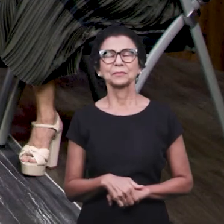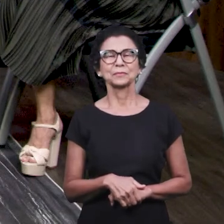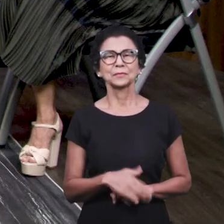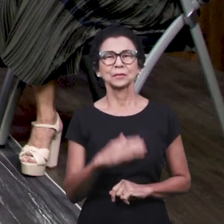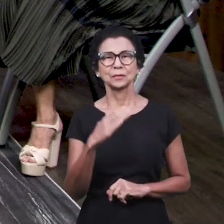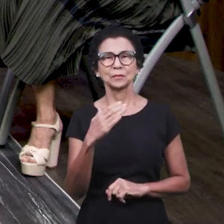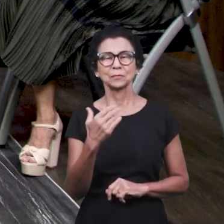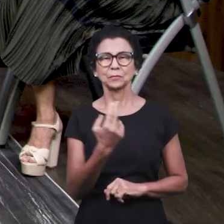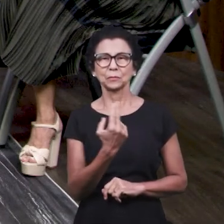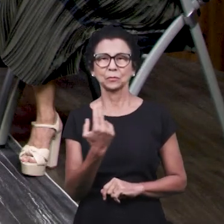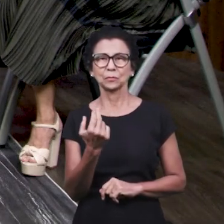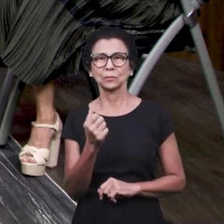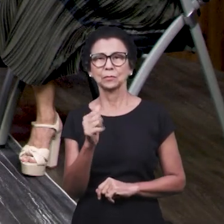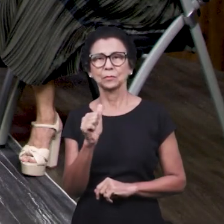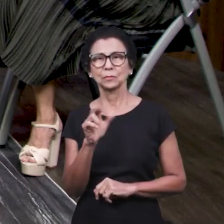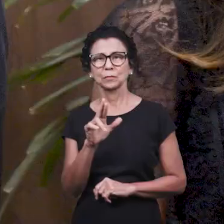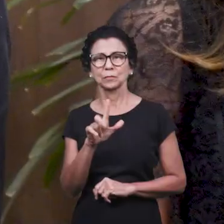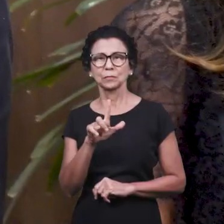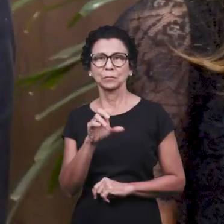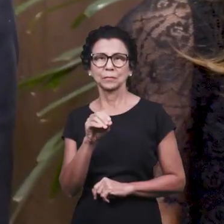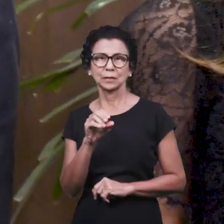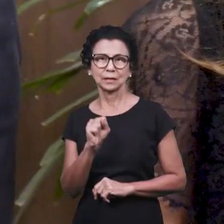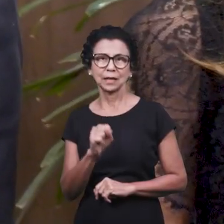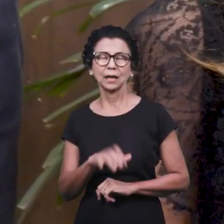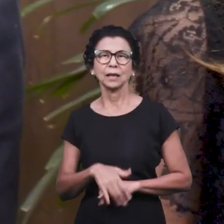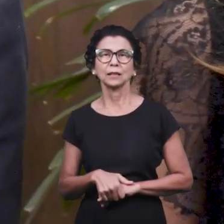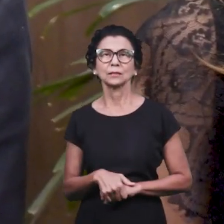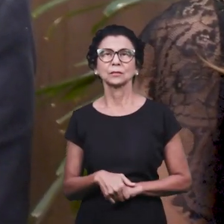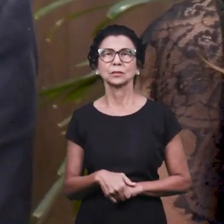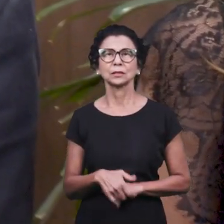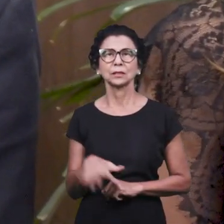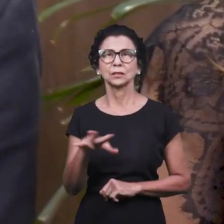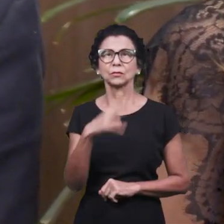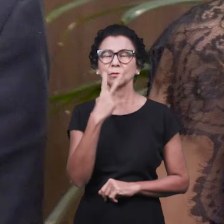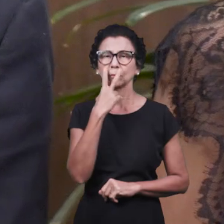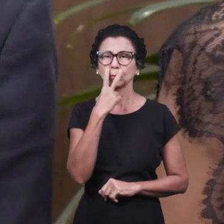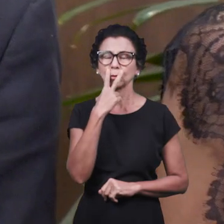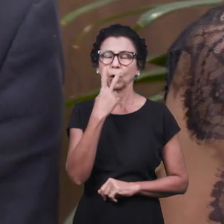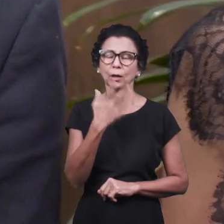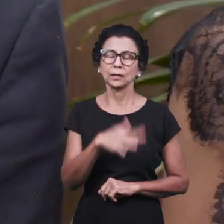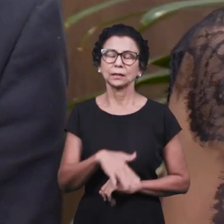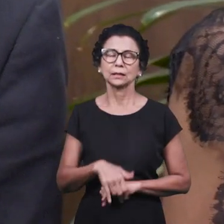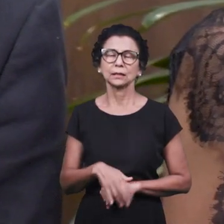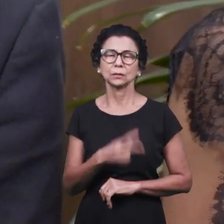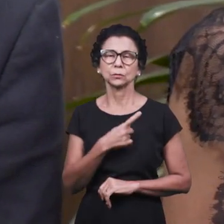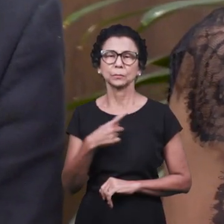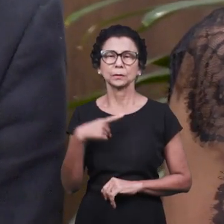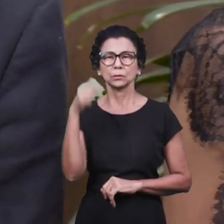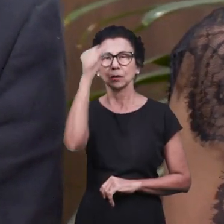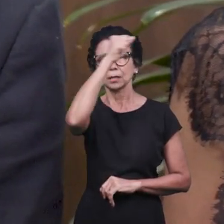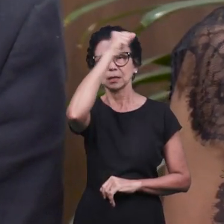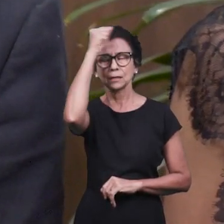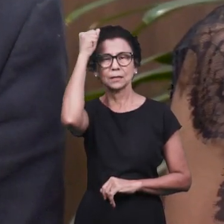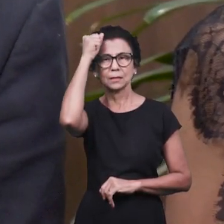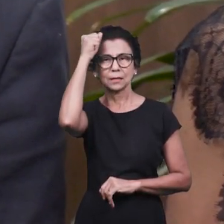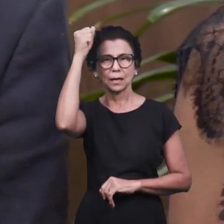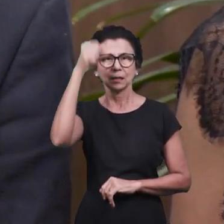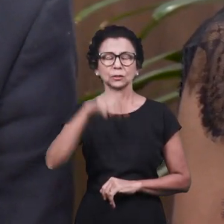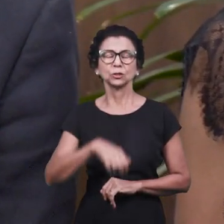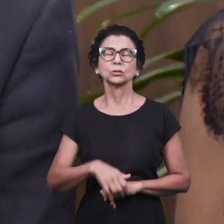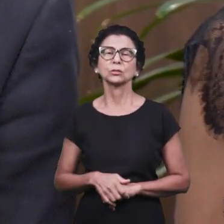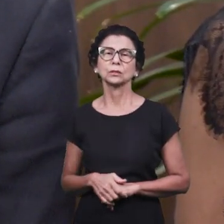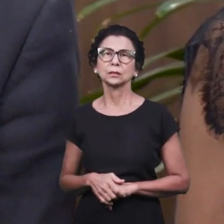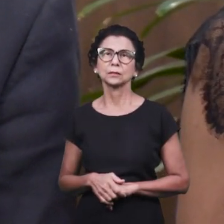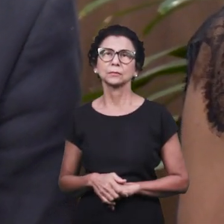da Enseada do Suá, do Ministério do Pastor Sérgio Souza. Eu estou, sempre que possível, ajudo